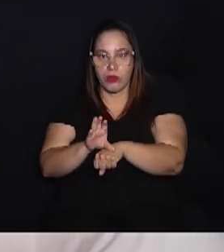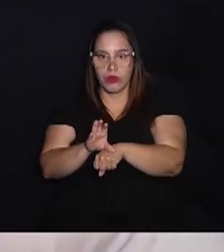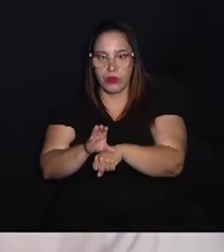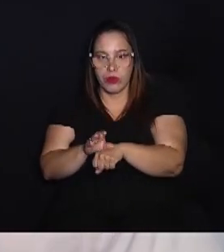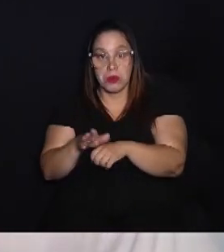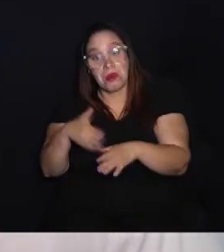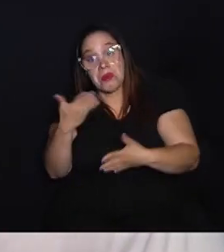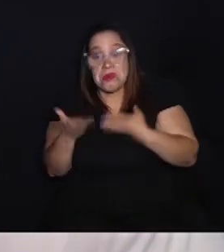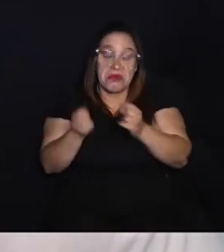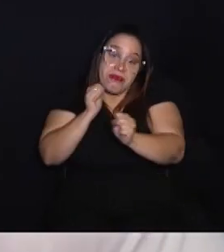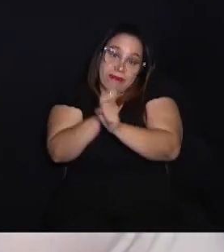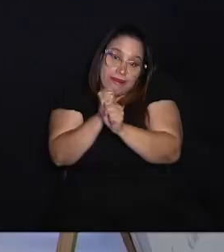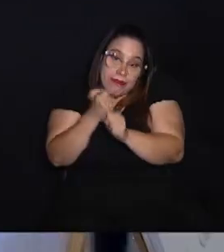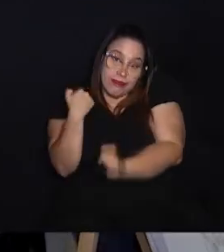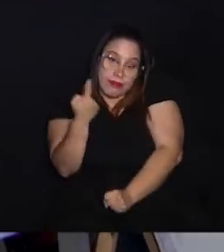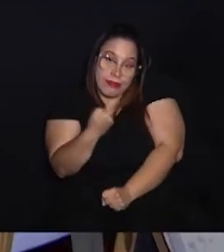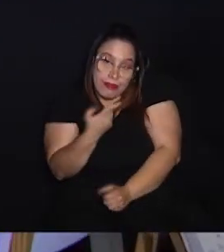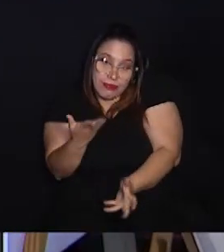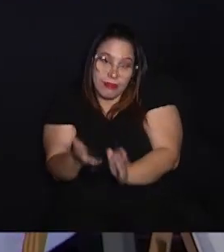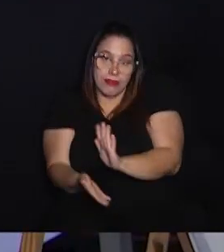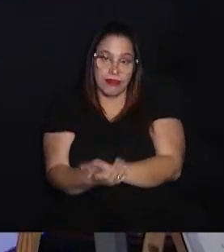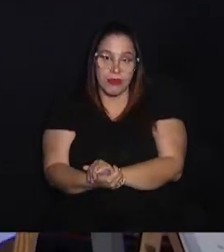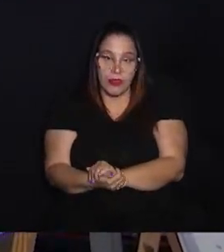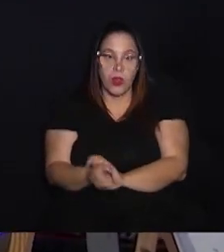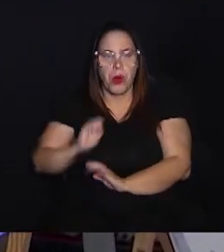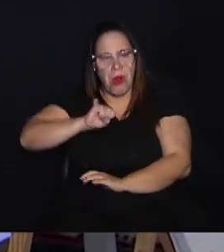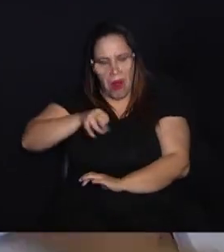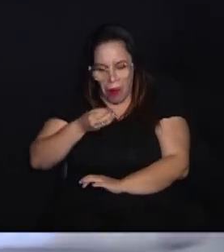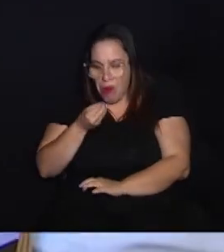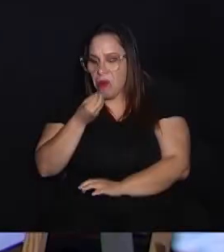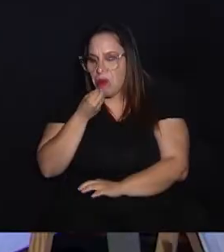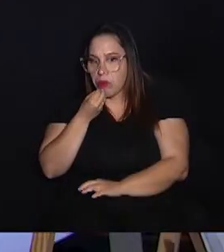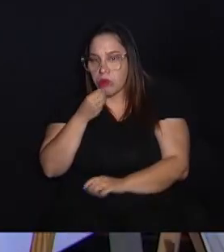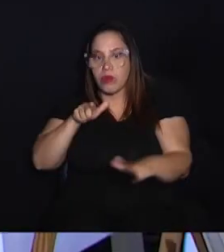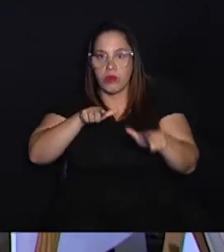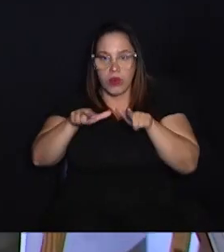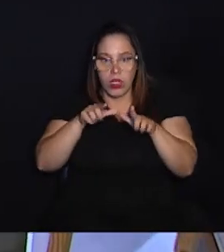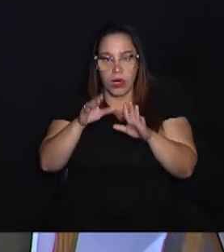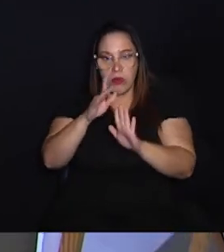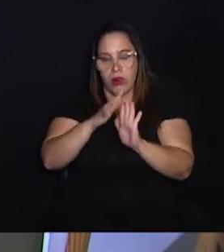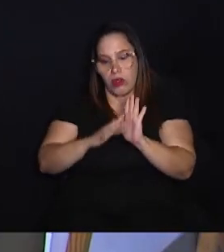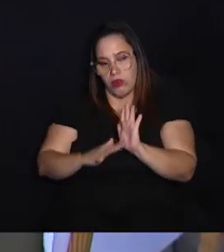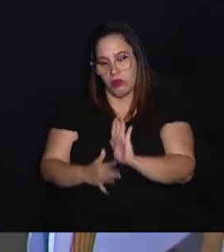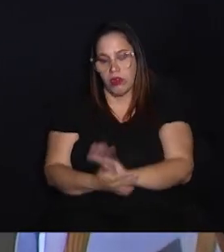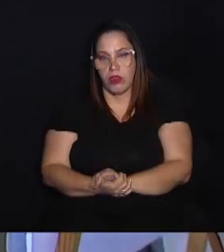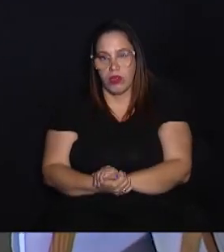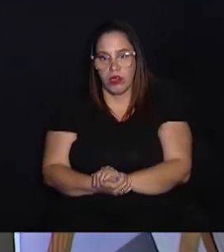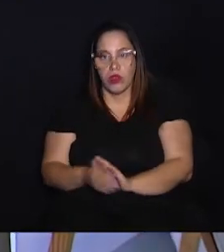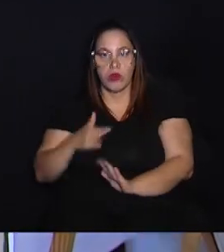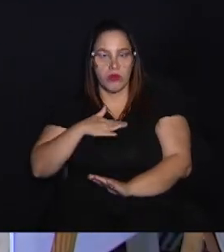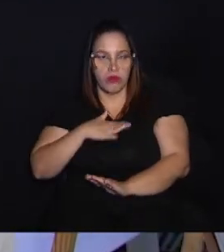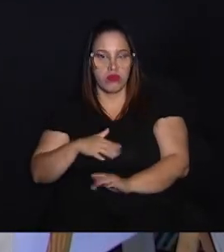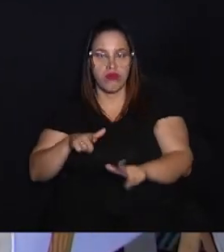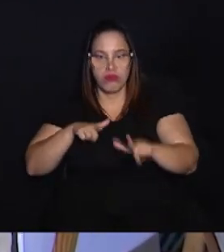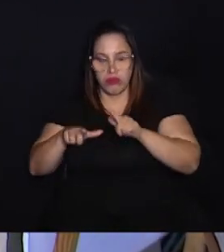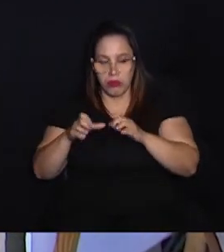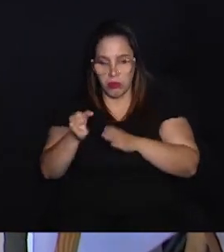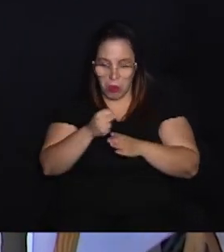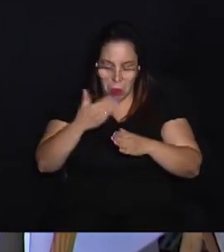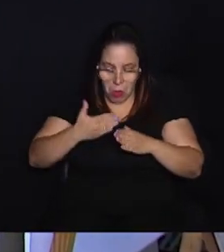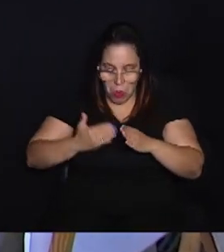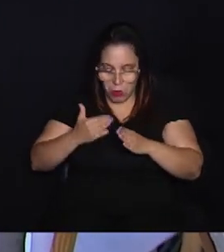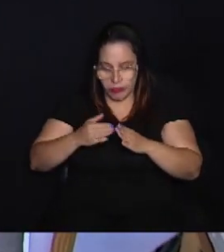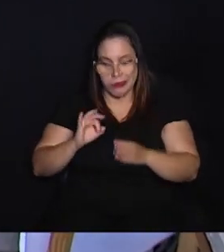vamos ver o que espera a gente por aí depois. Uma grande oportunidade, né? Como eu já trabalho na área eu gosto de trabalhar com bolo, essas coisas,